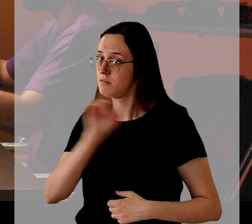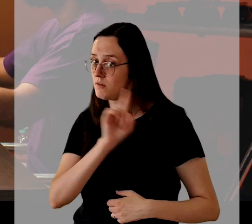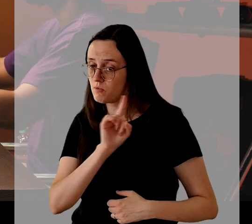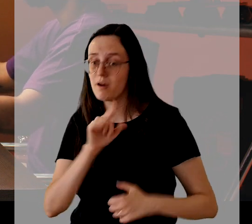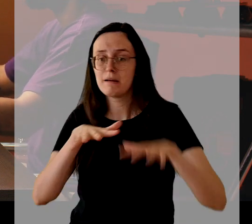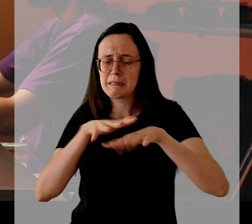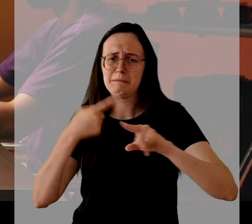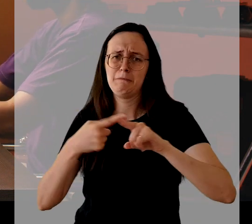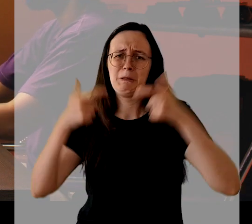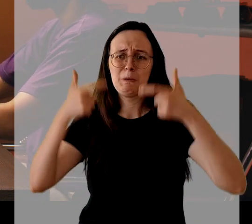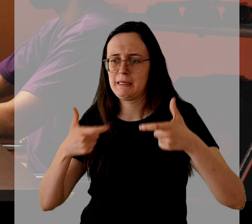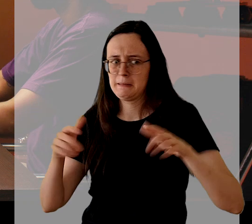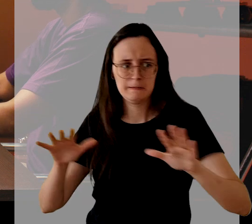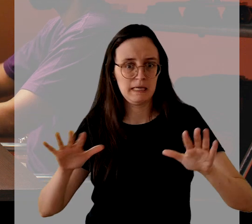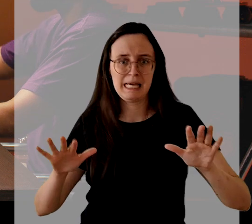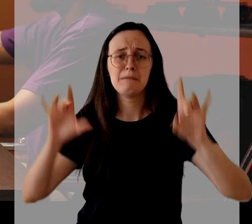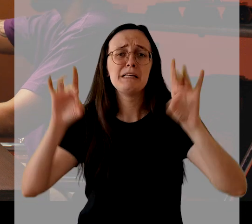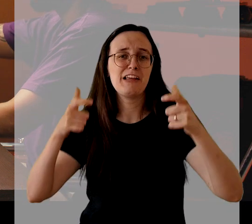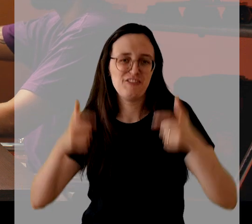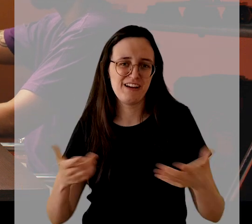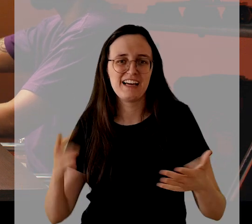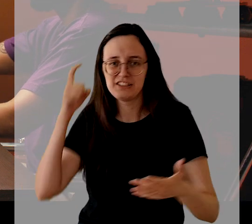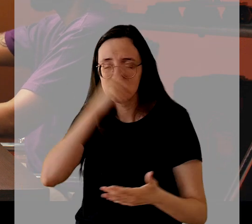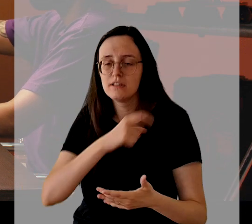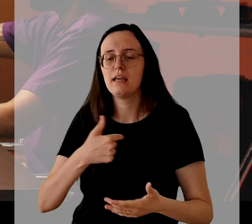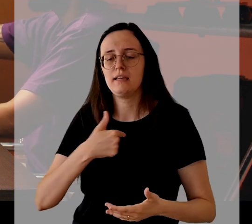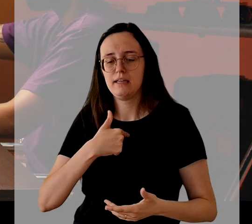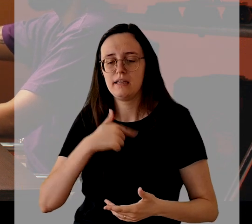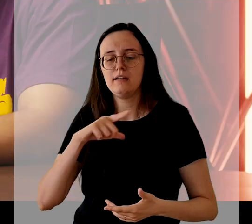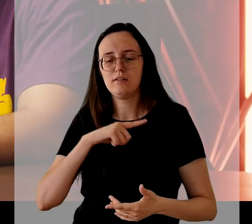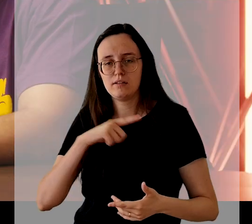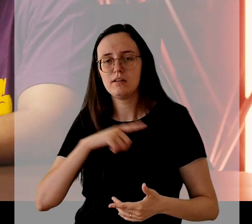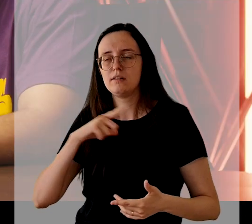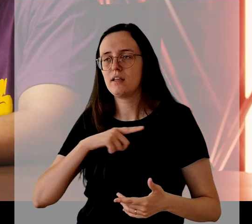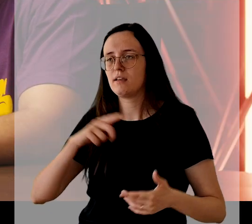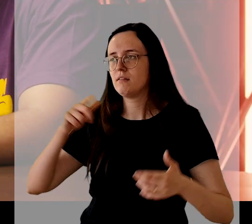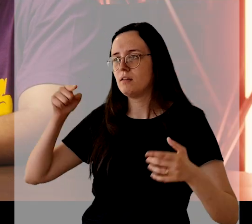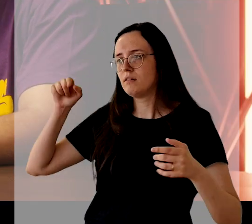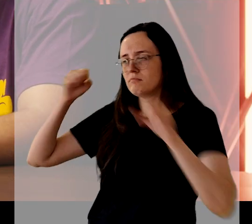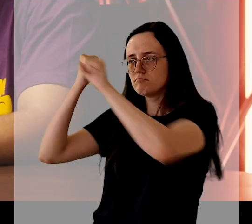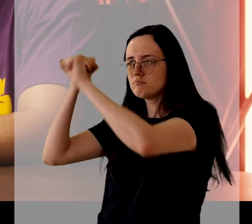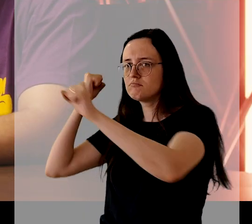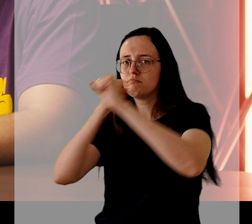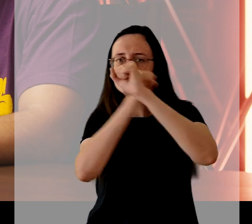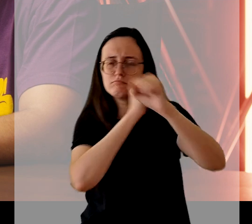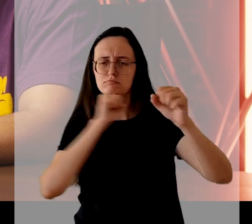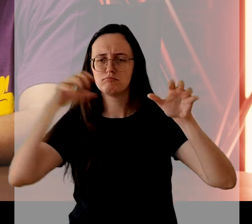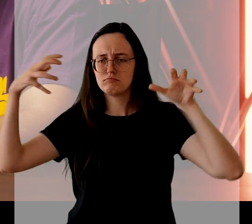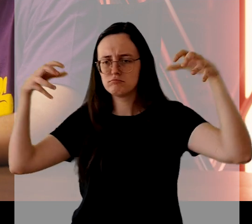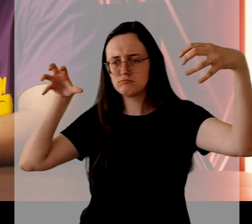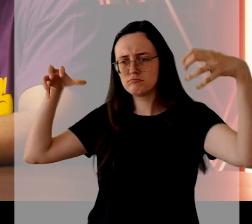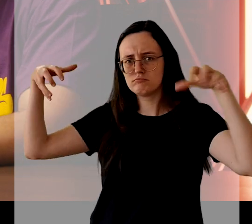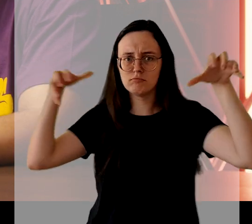espaço precioso do set. Eu coloco minhas antenas direcionadas para o microfonista, que está... E todos